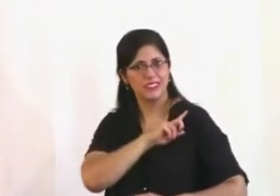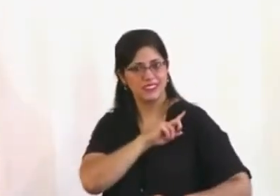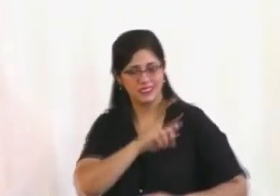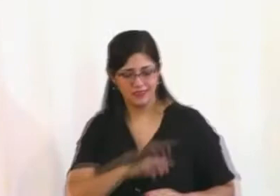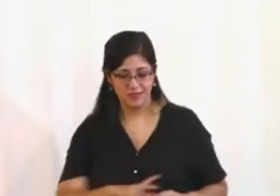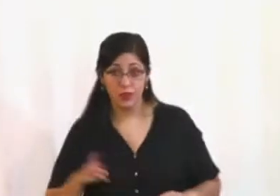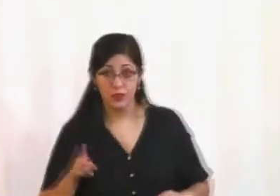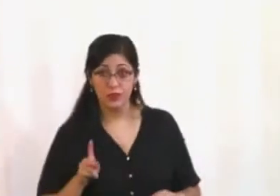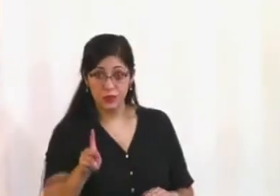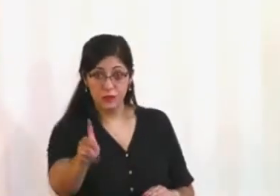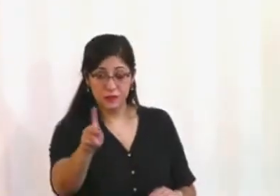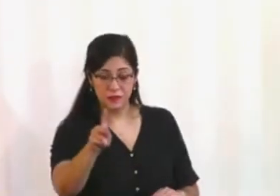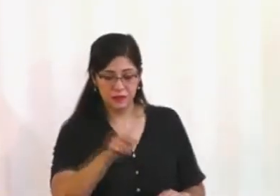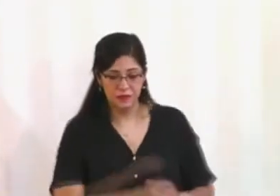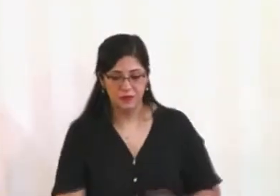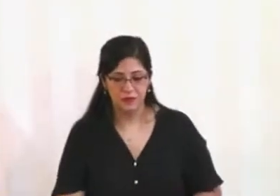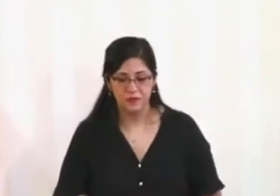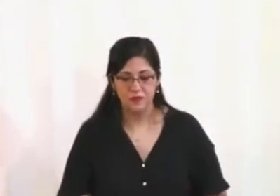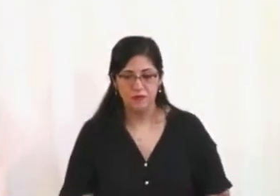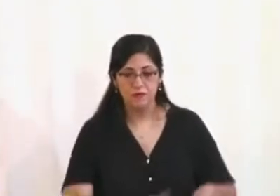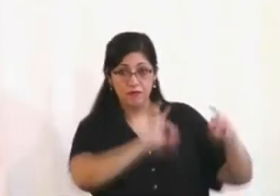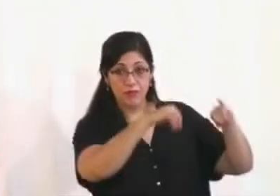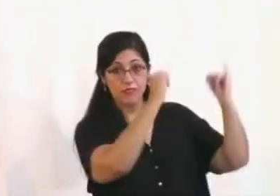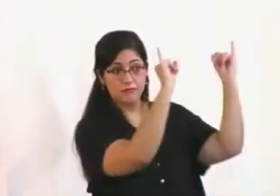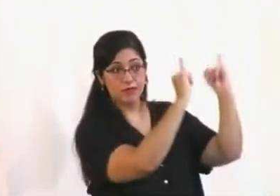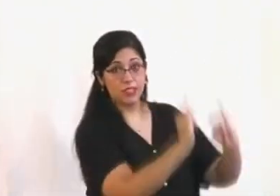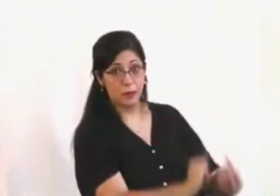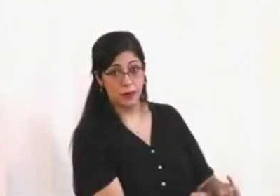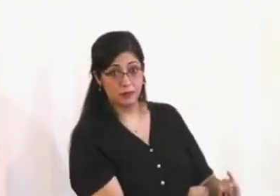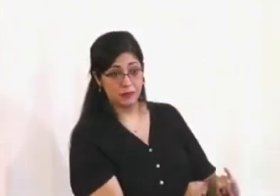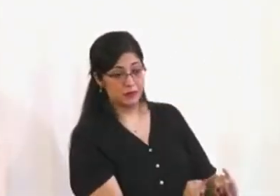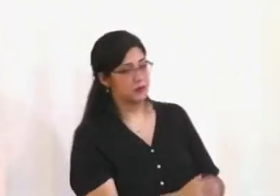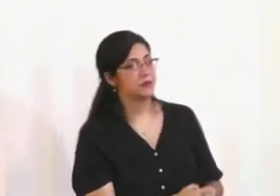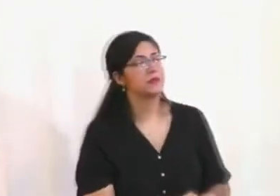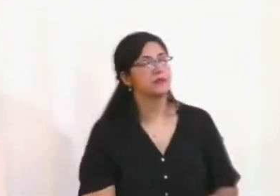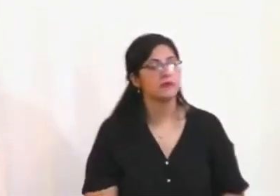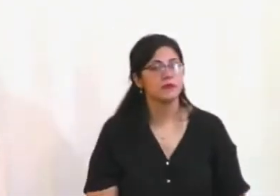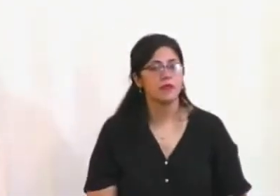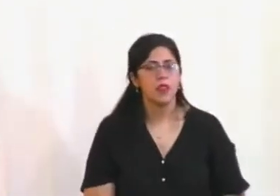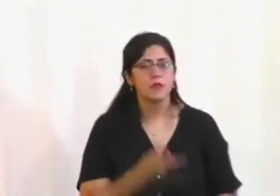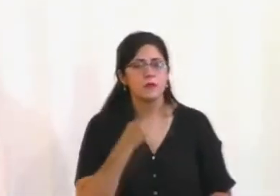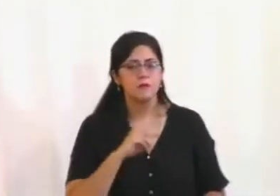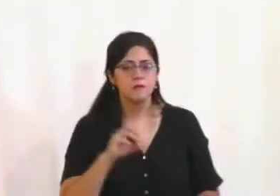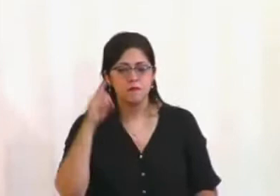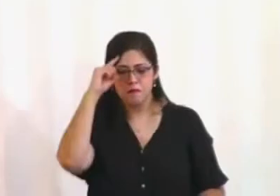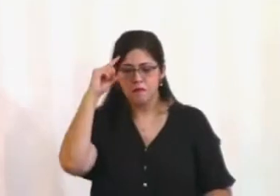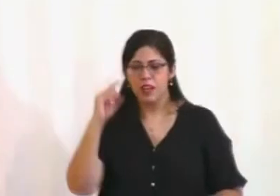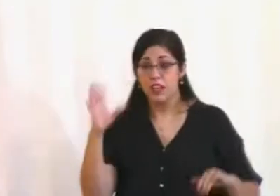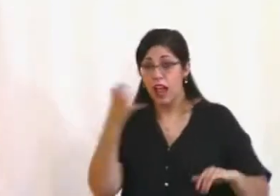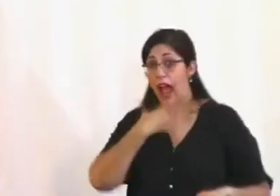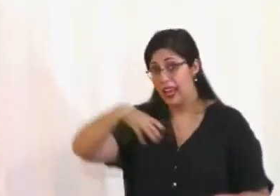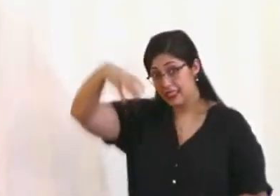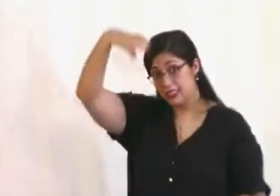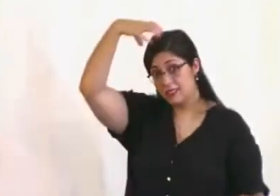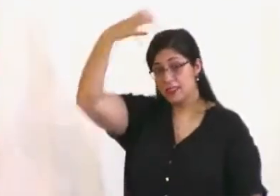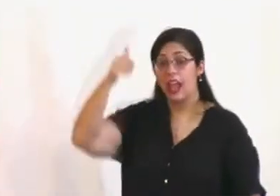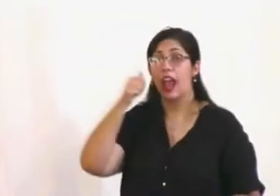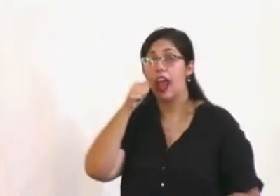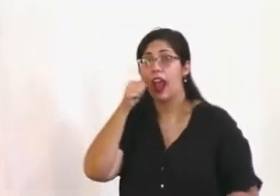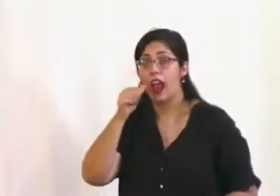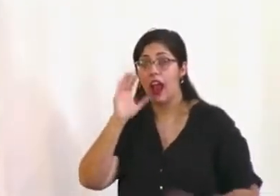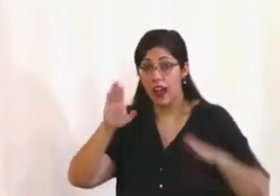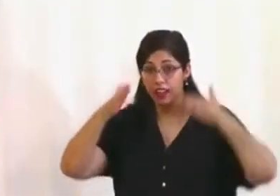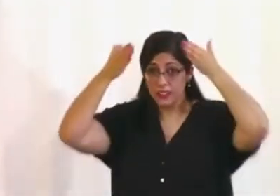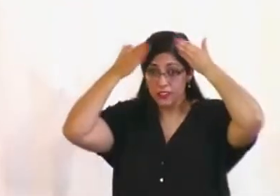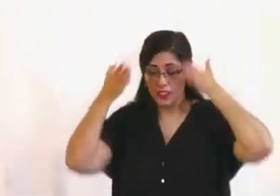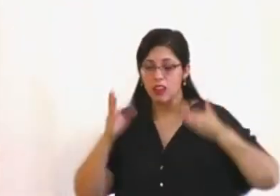prossegue. Jezabel vai mandar matar os profetas de Israel. Muitos morrem, mas tem um homem chamado Obadias, que ele vai esconder em algumas